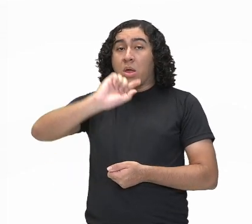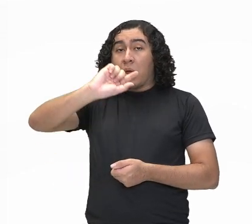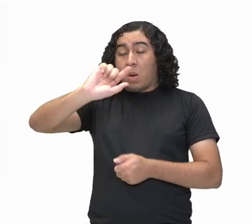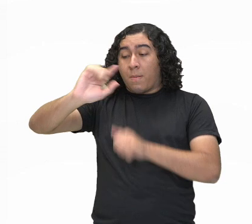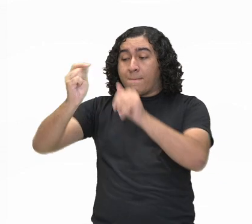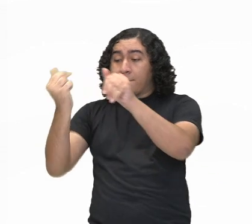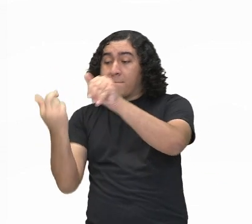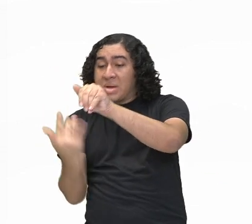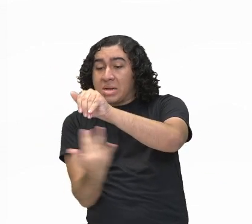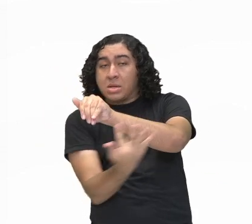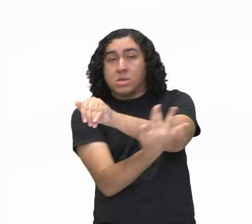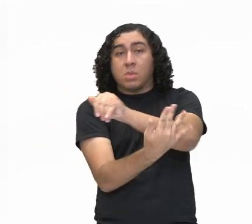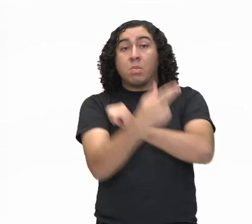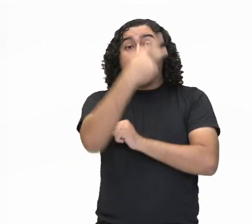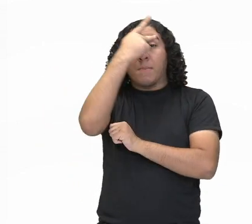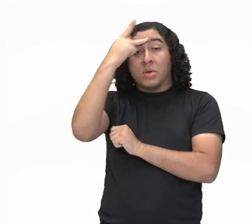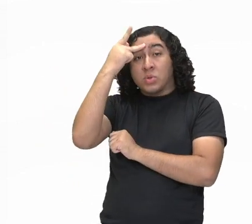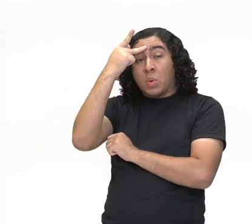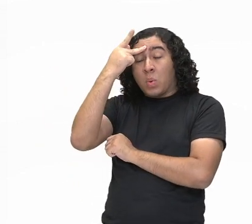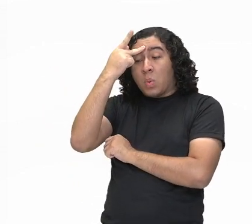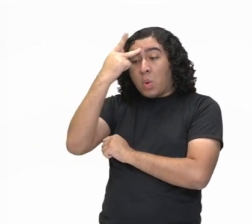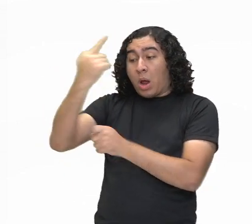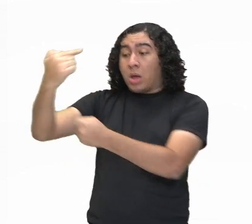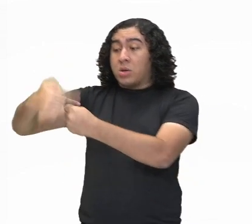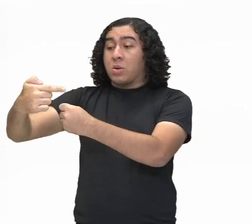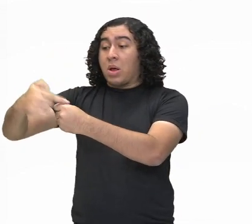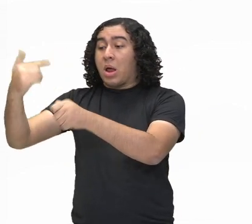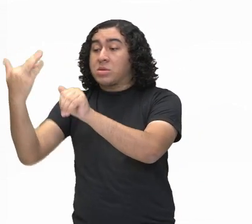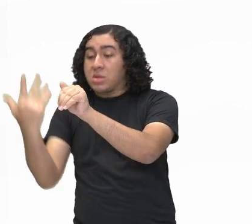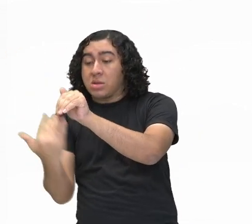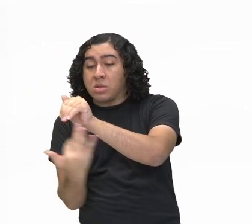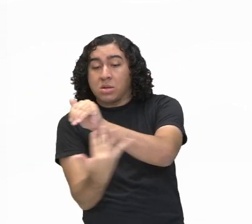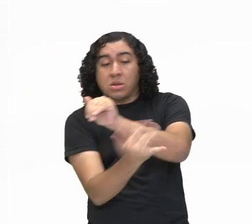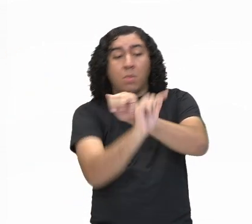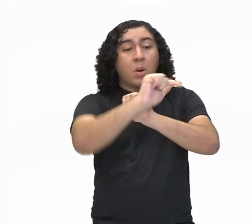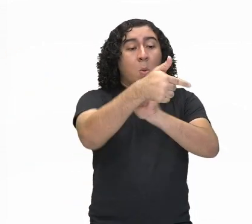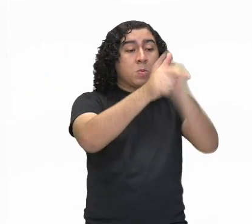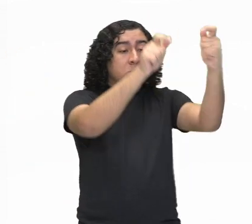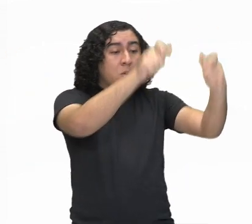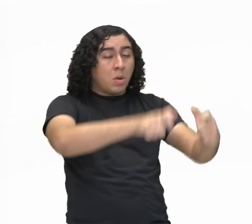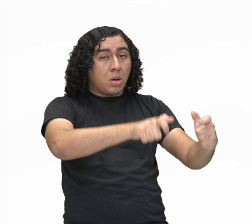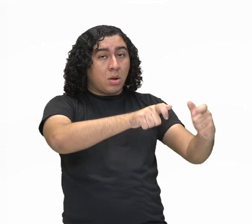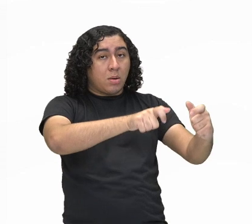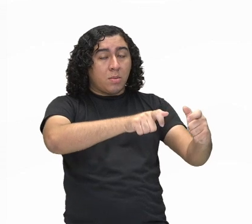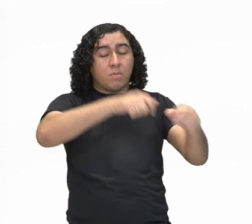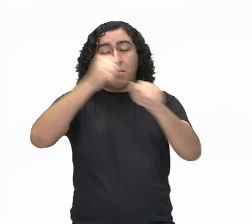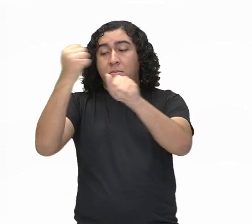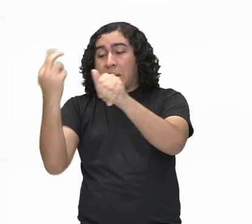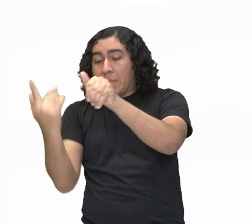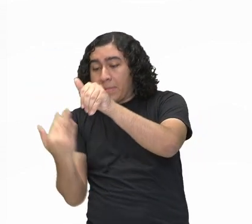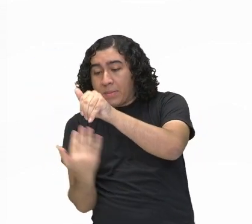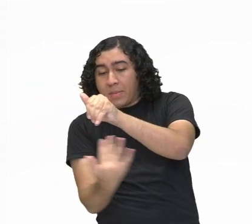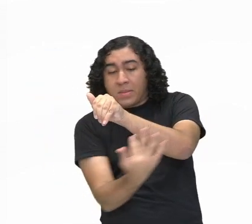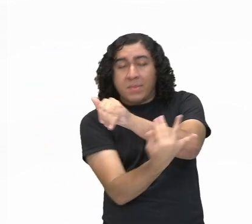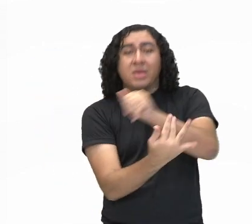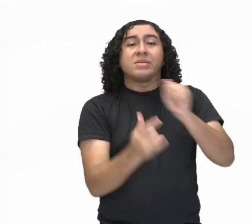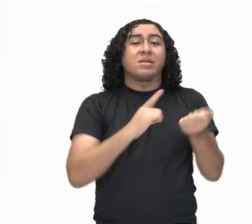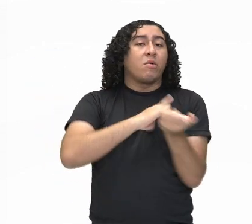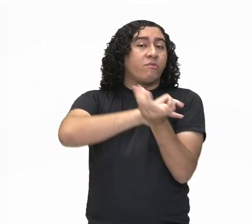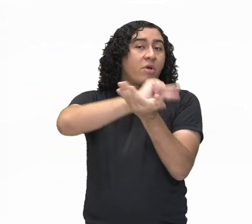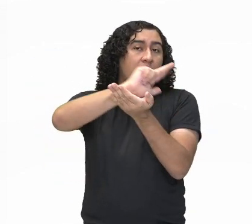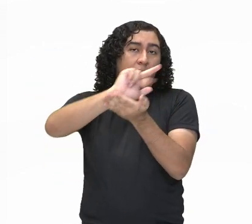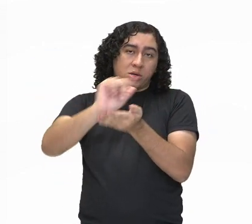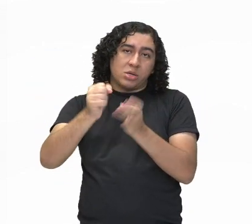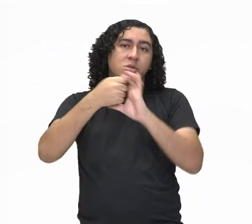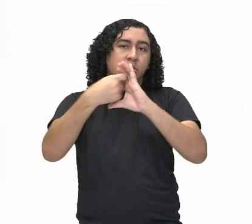um lugar para o outro, né? Ou você pode também colocar como o deslocamento, e aí nós temos vários fatores, né,